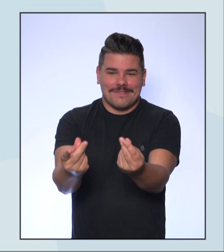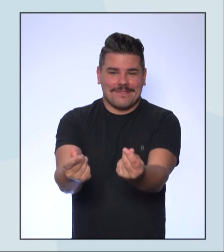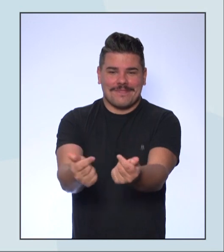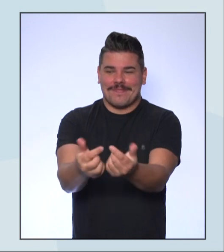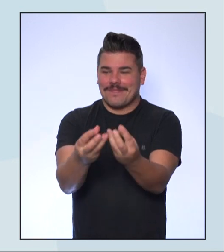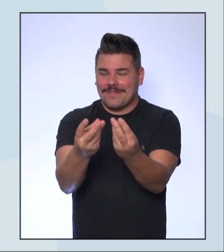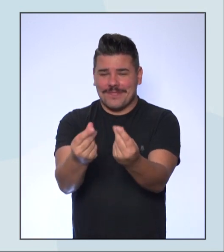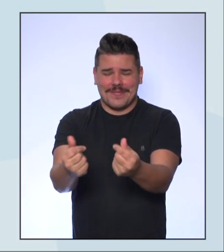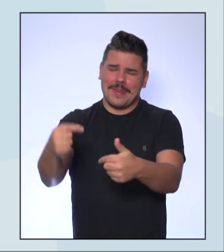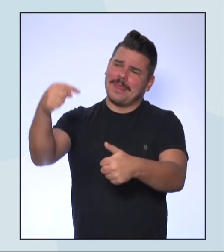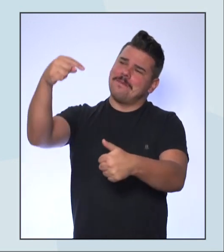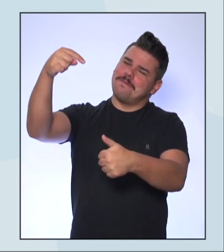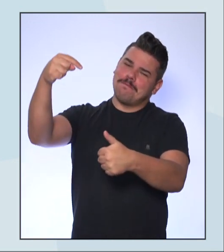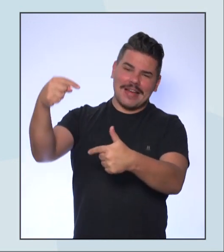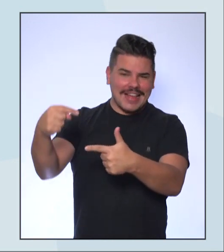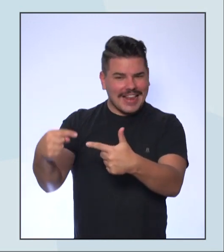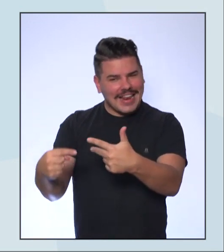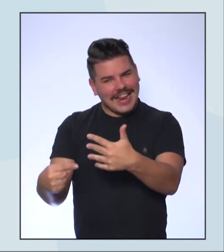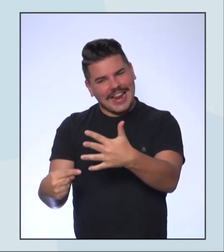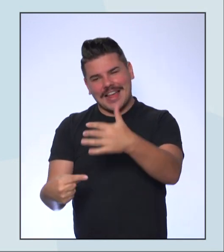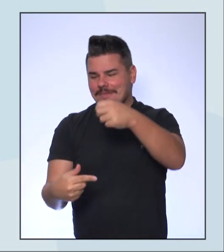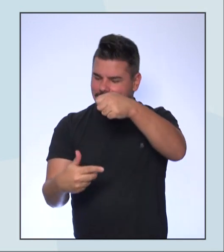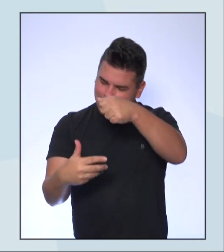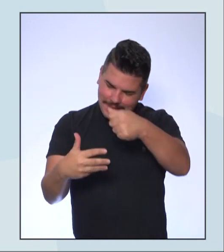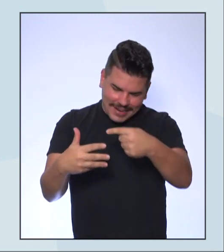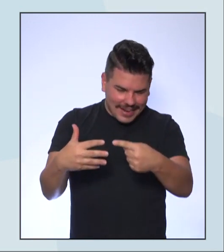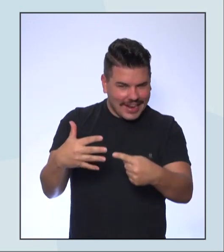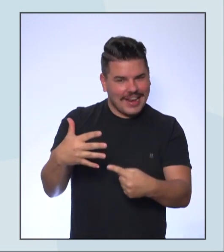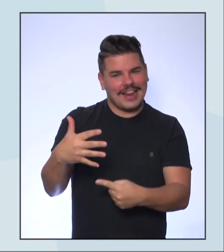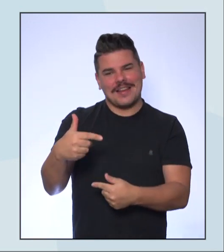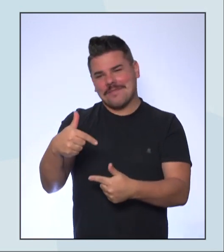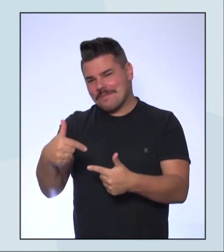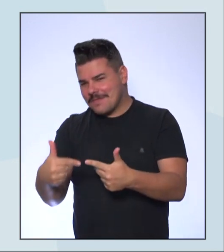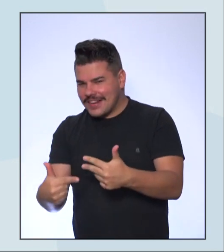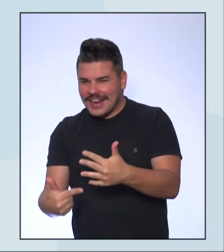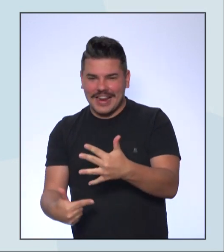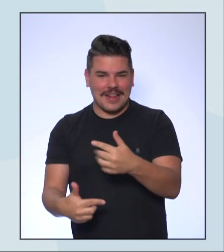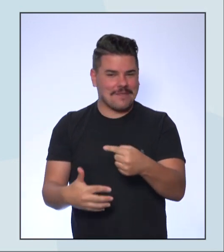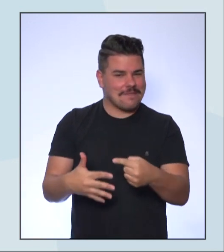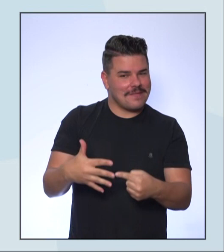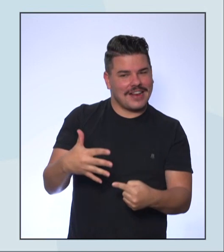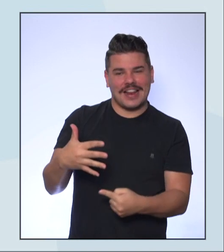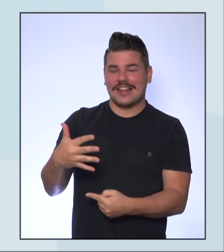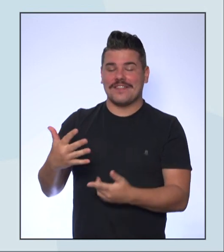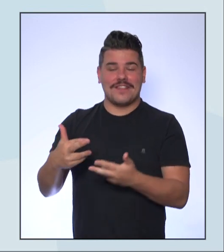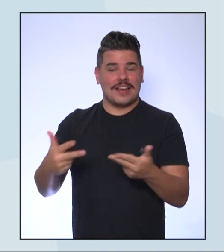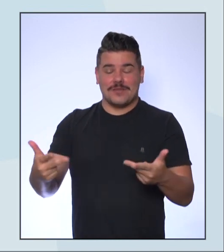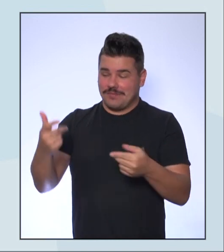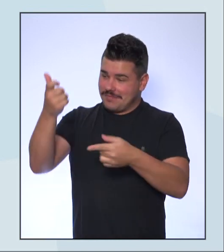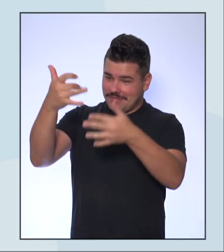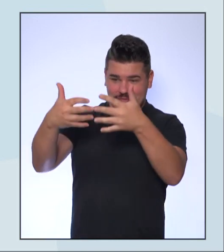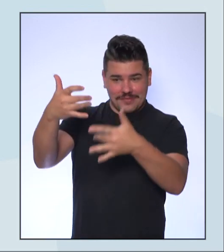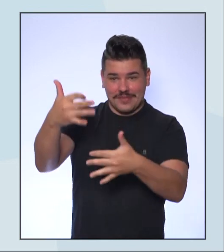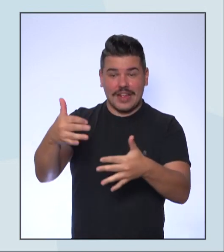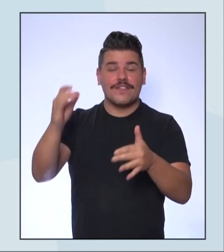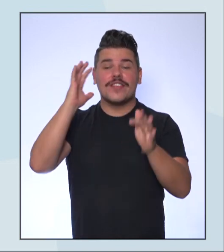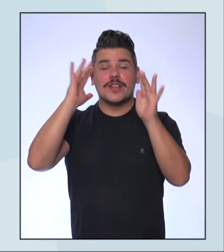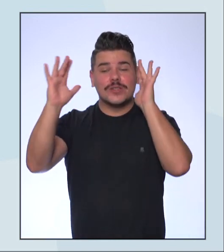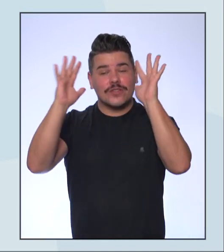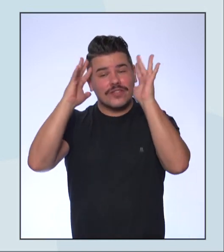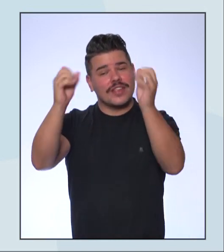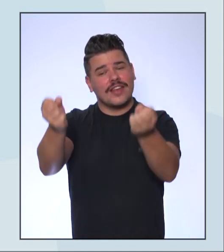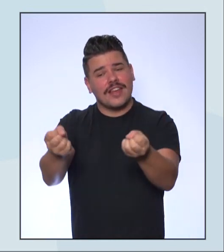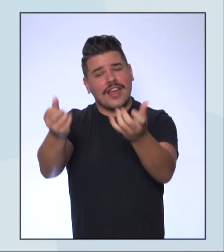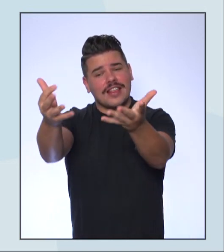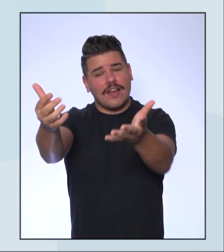muitas, inúmeras perspectivas, mas o importante é a gente saber que a filosofia, ela é a filosofia que a